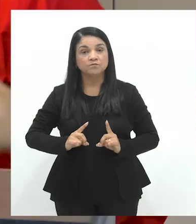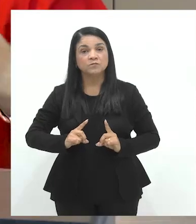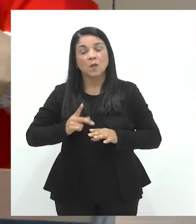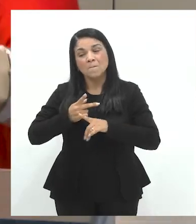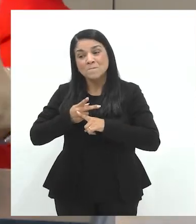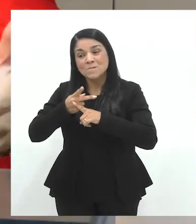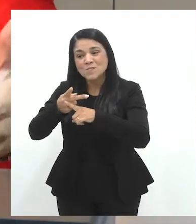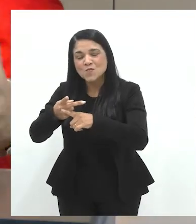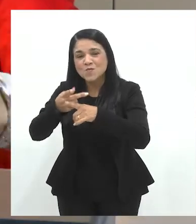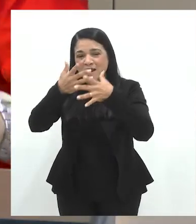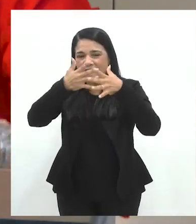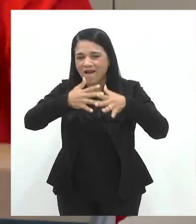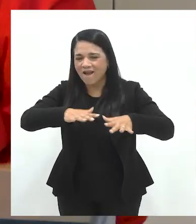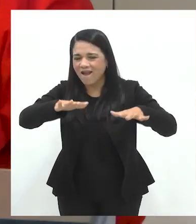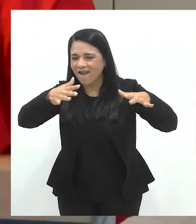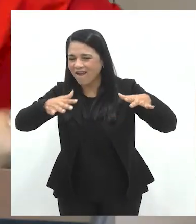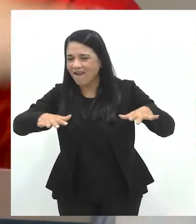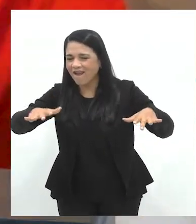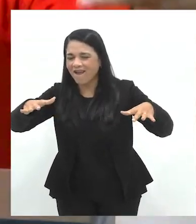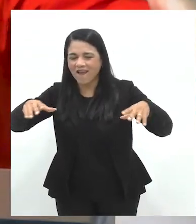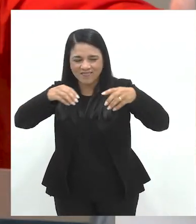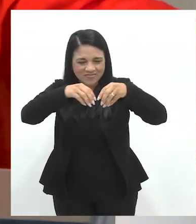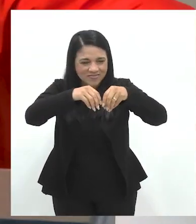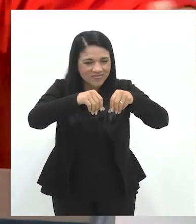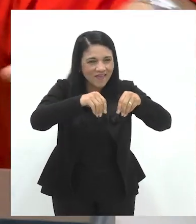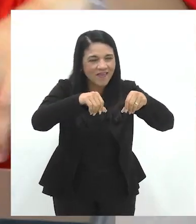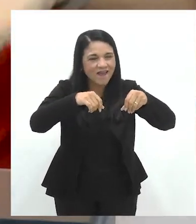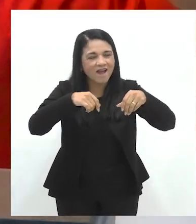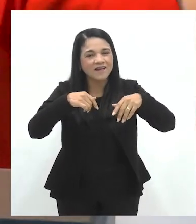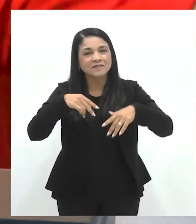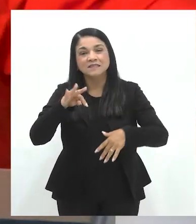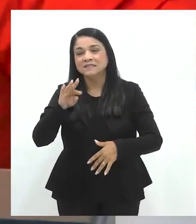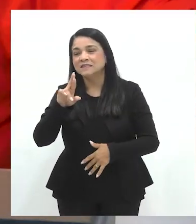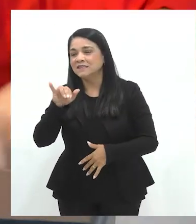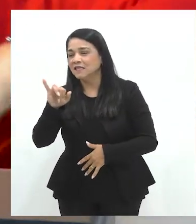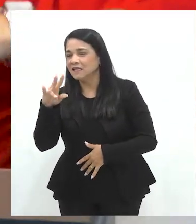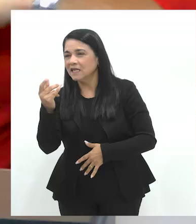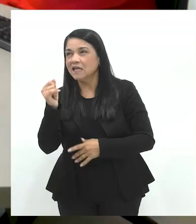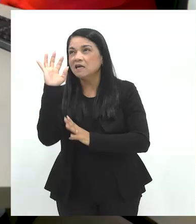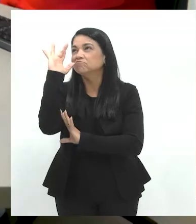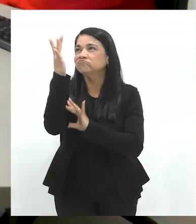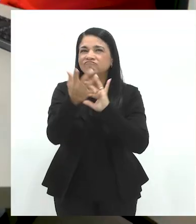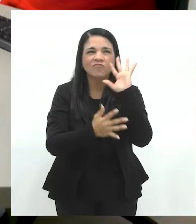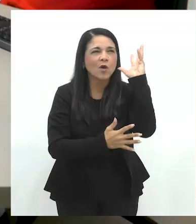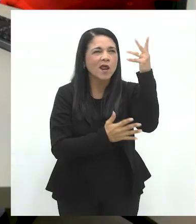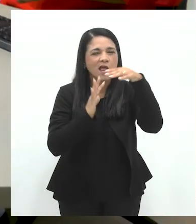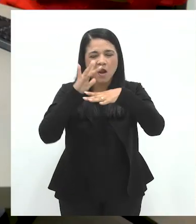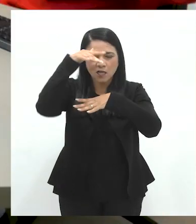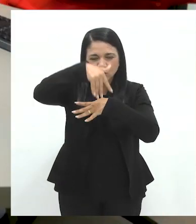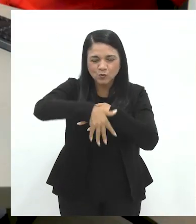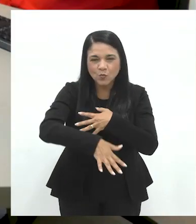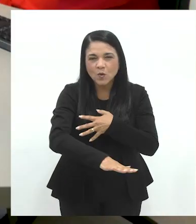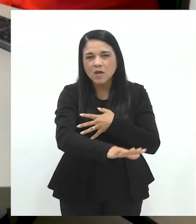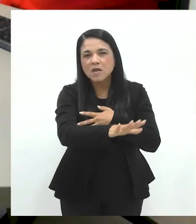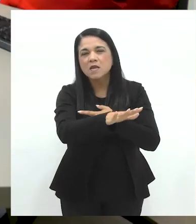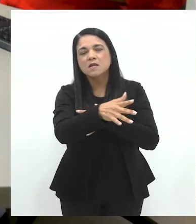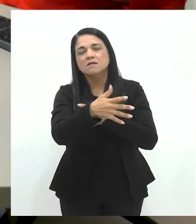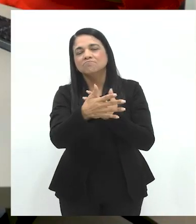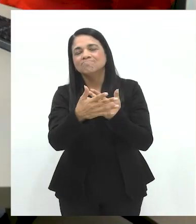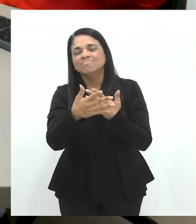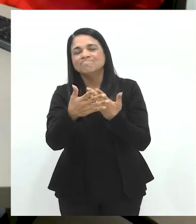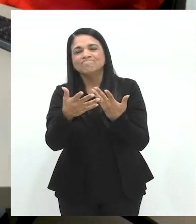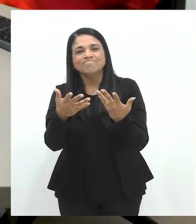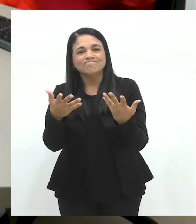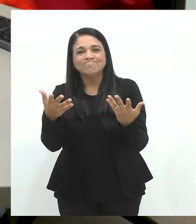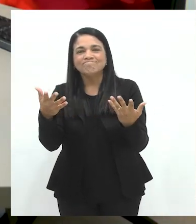picos, procure o mar, experimenta, né, o aterramento, né, uma trilha, uma floresta, uma selva, uma cachoeira, água doce ou